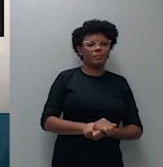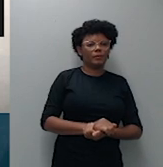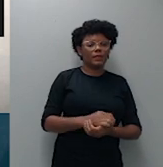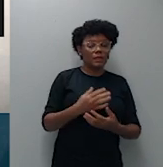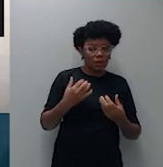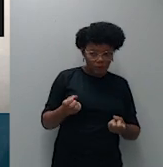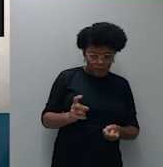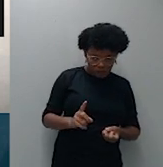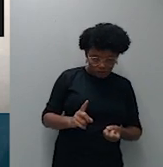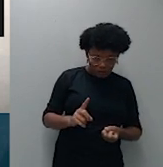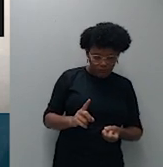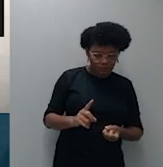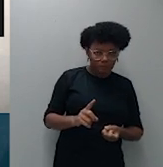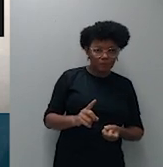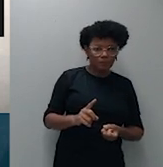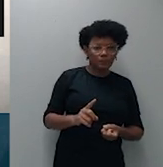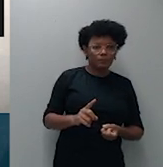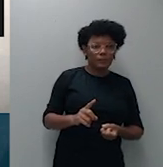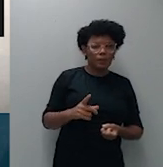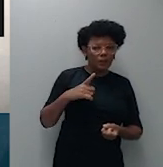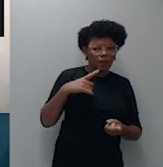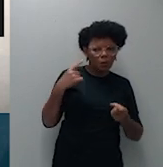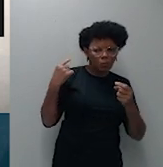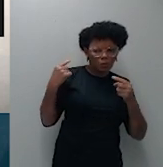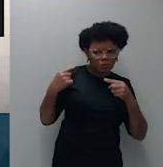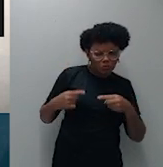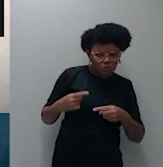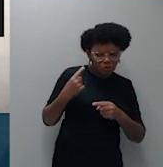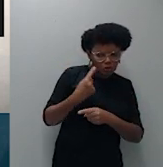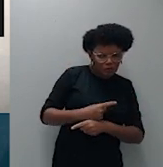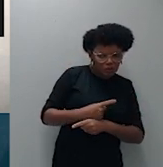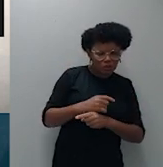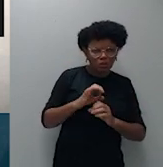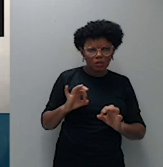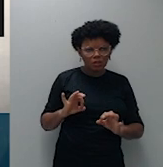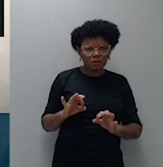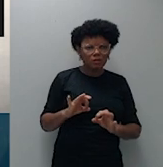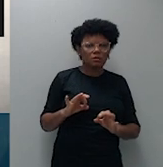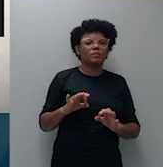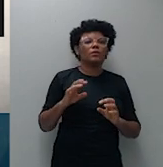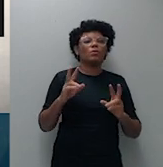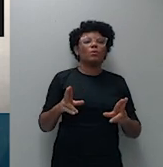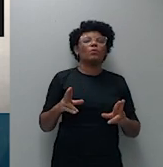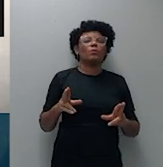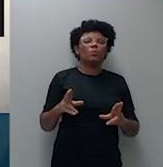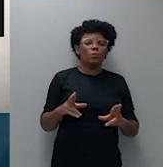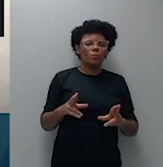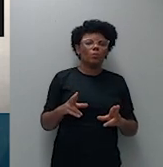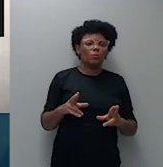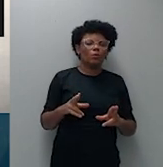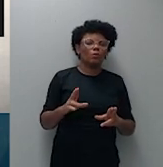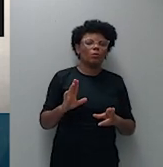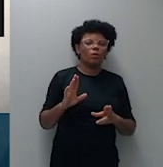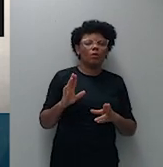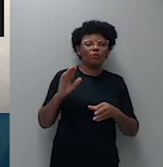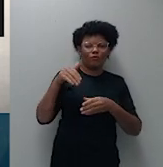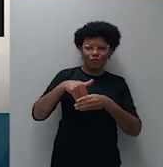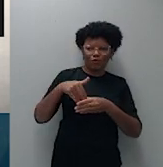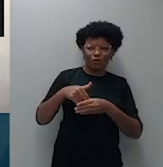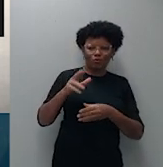lanterna que se nega provimento alguma divergência os termos do voto do relator